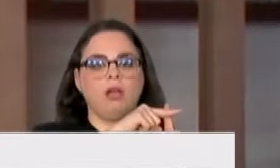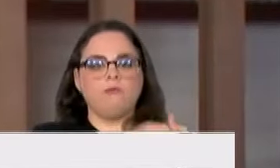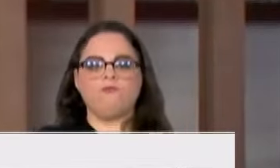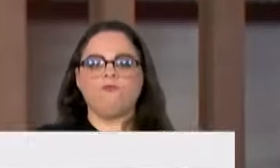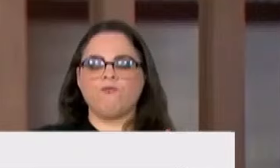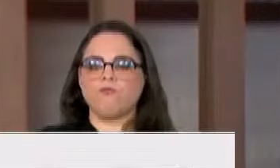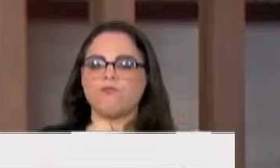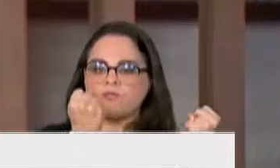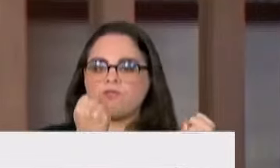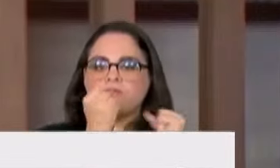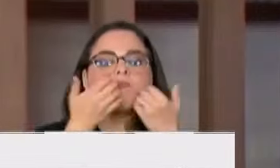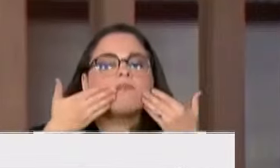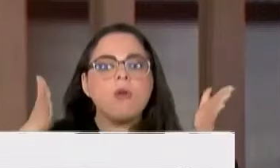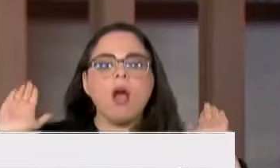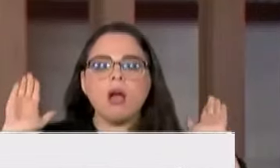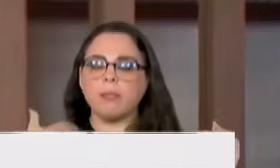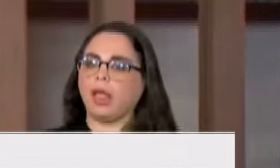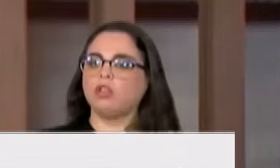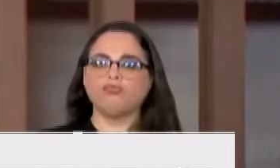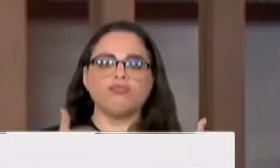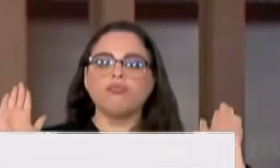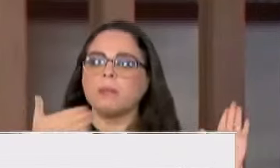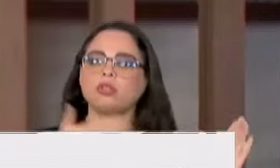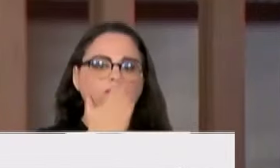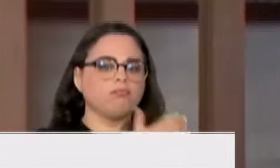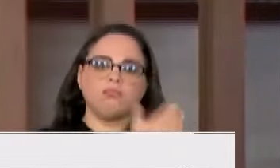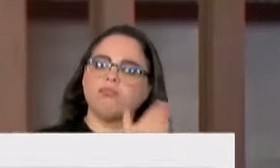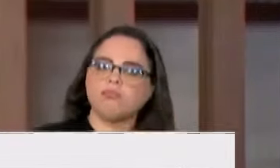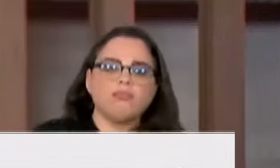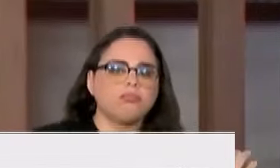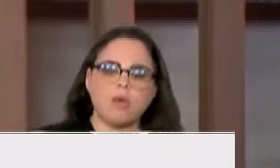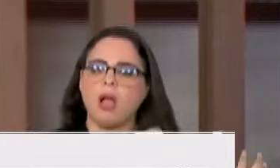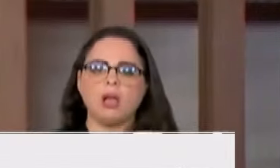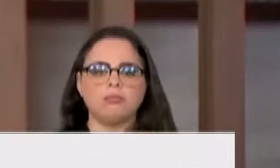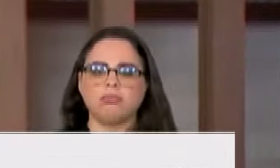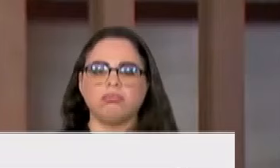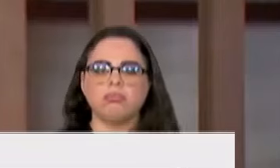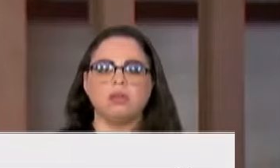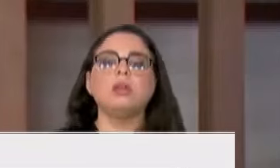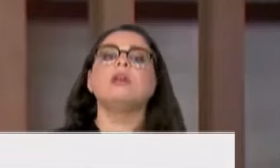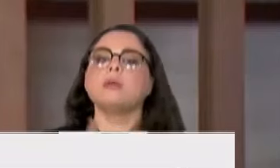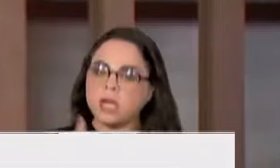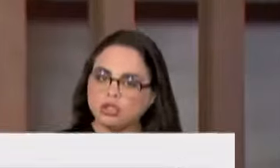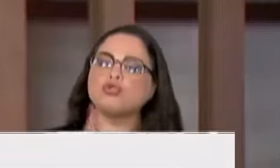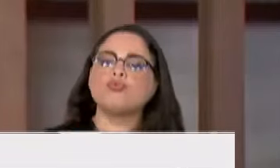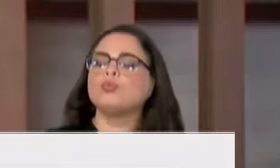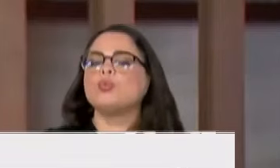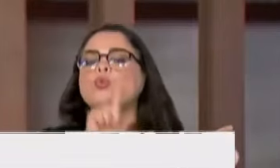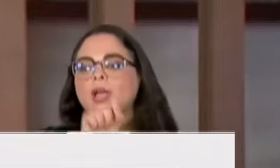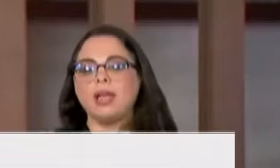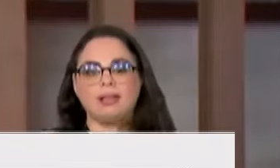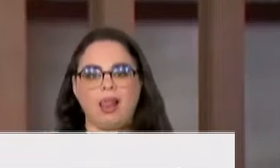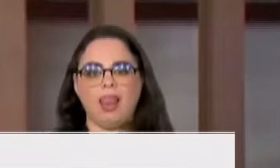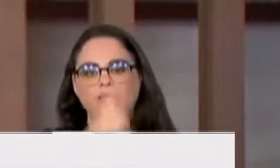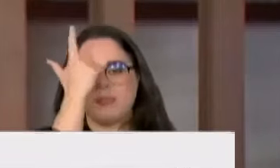forte e pública, pedindo a cessação das hostilidades, a libertação dos reféns